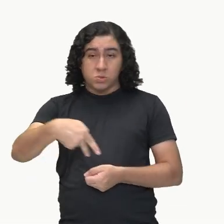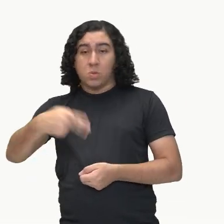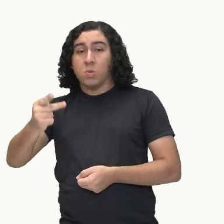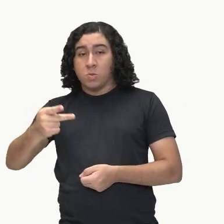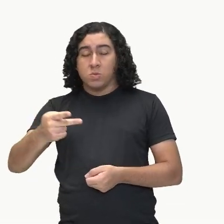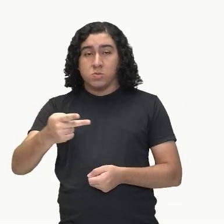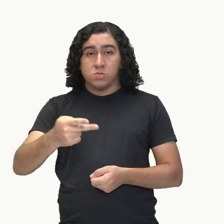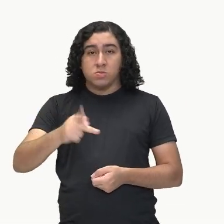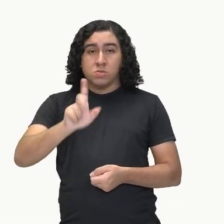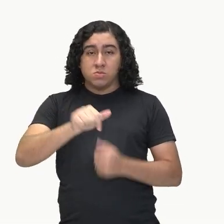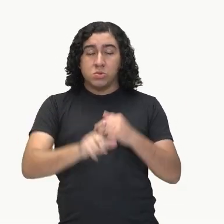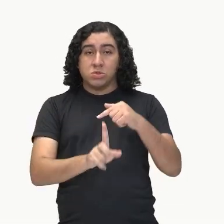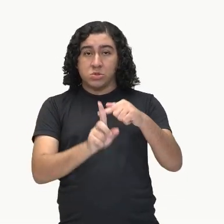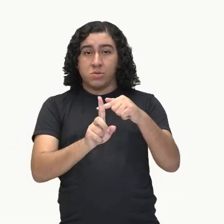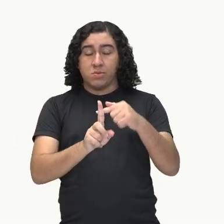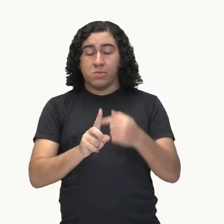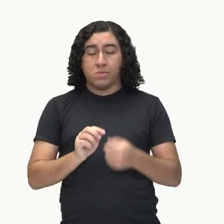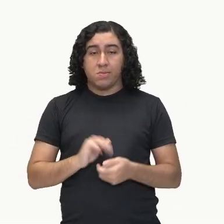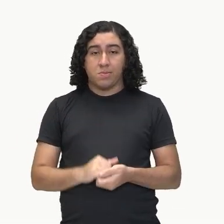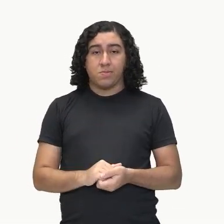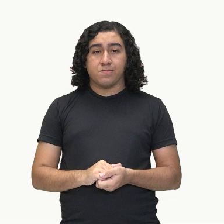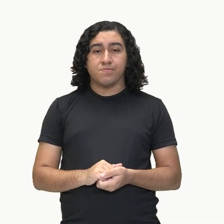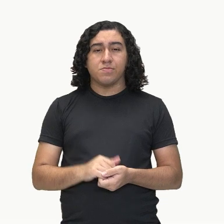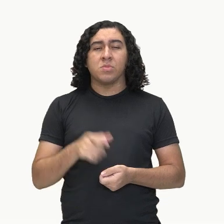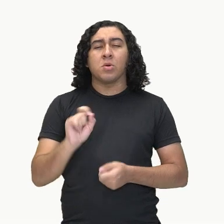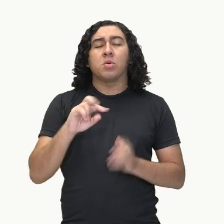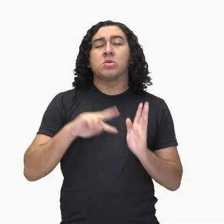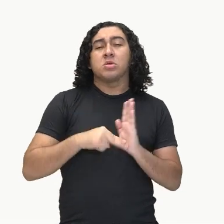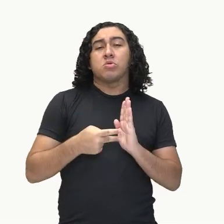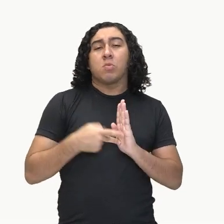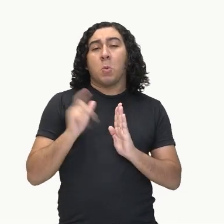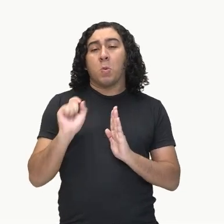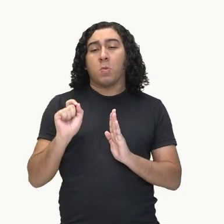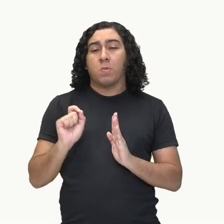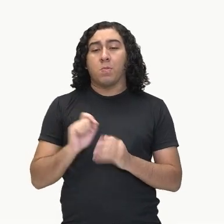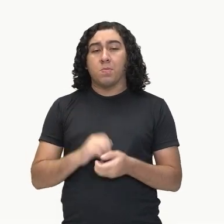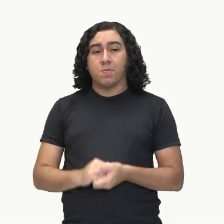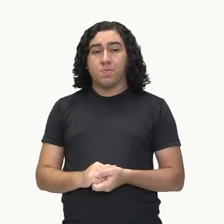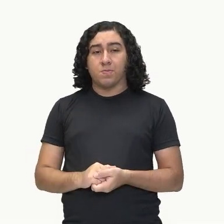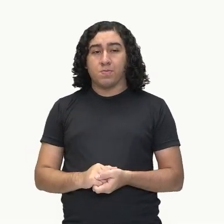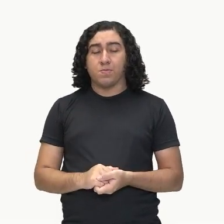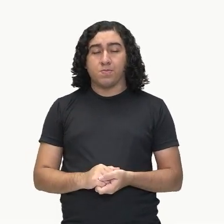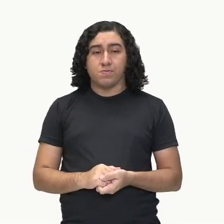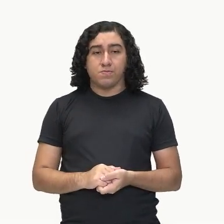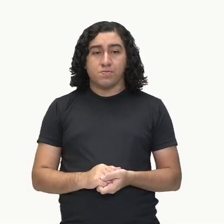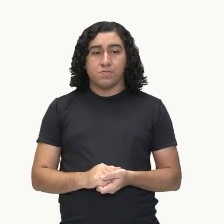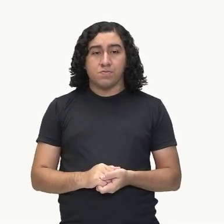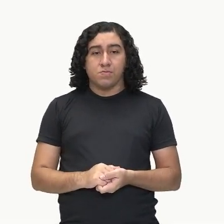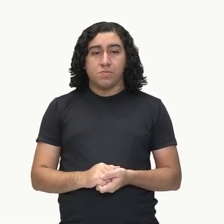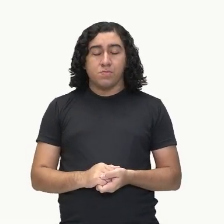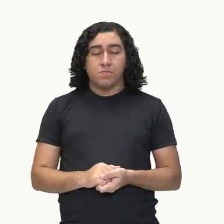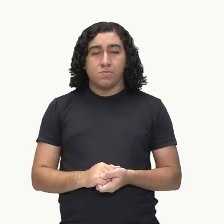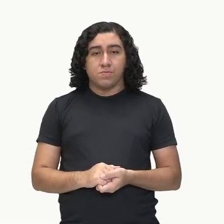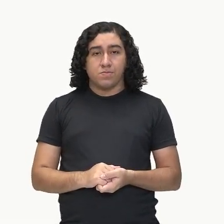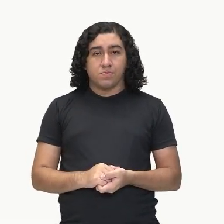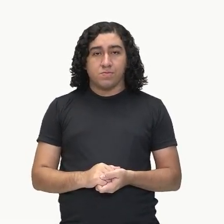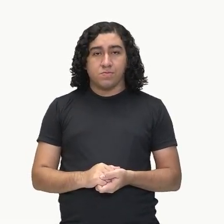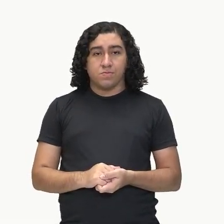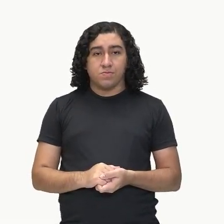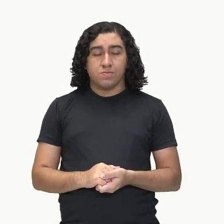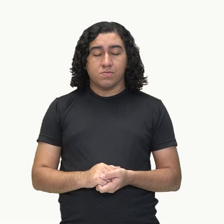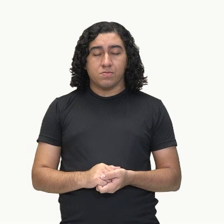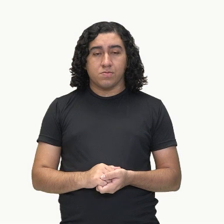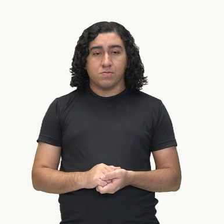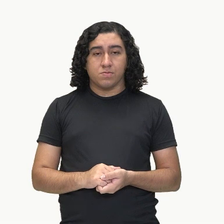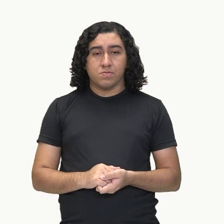o sinal é positivo. O que é que isso significa? Que se vai retirar todos